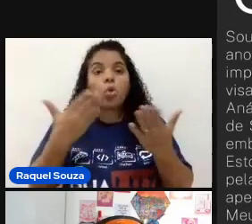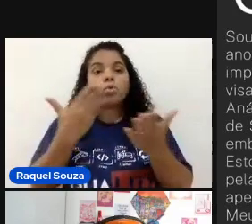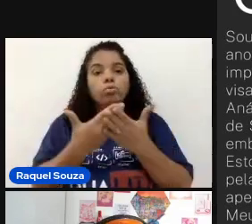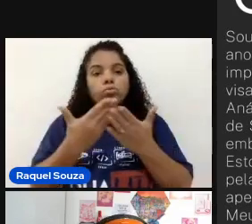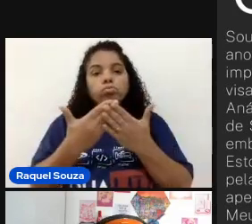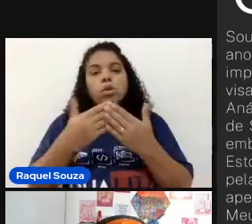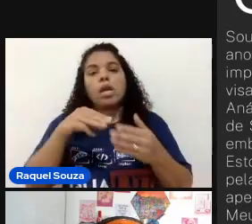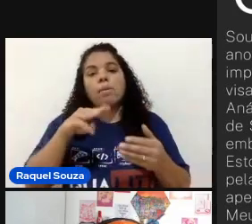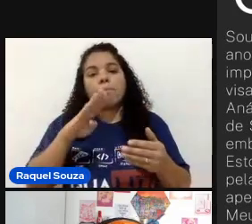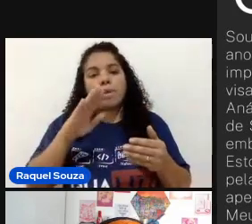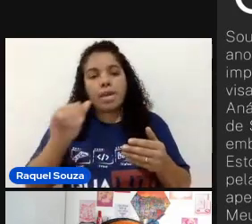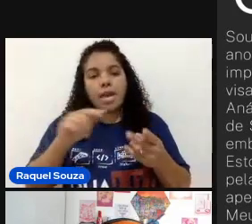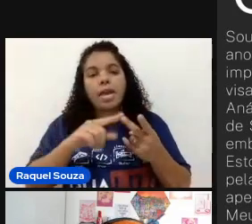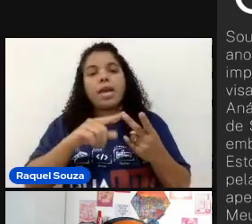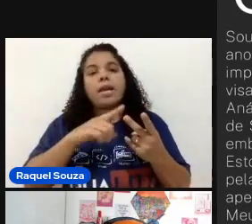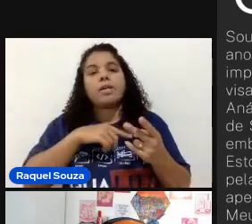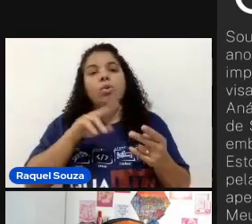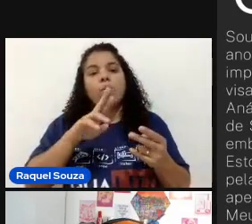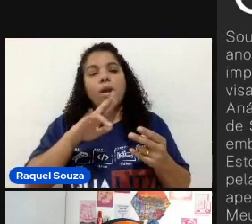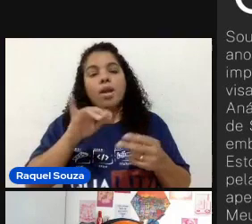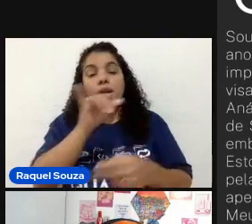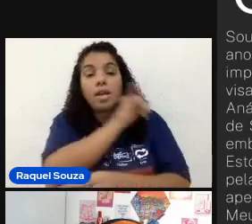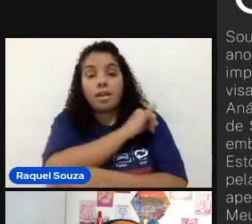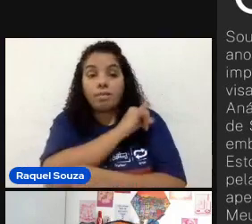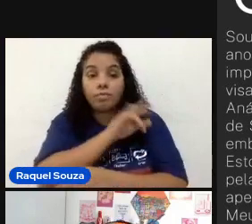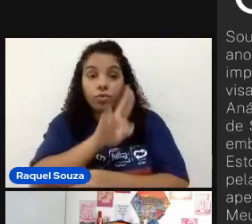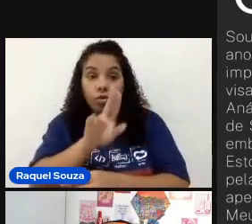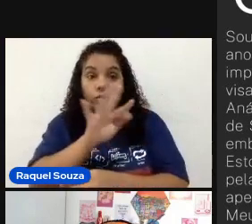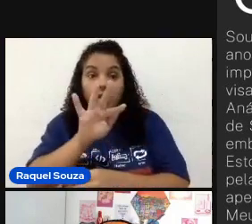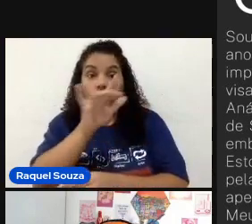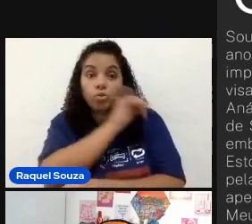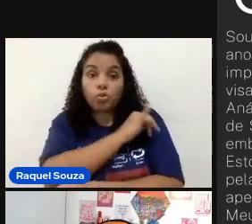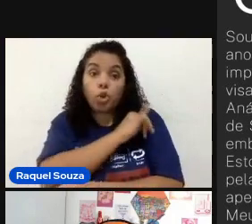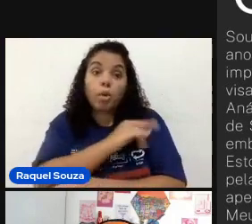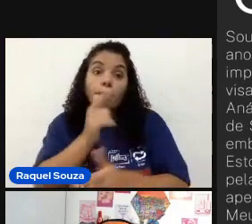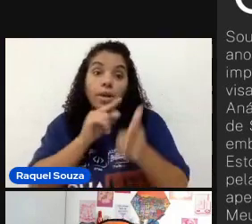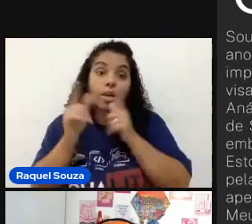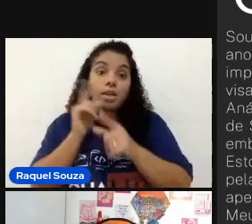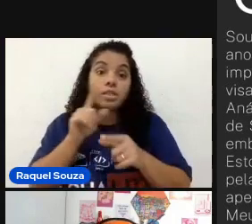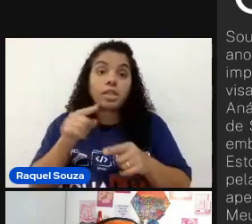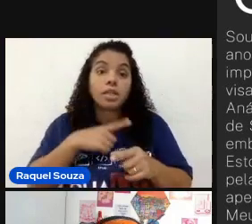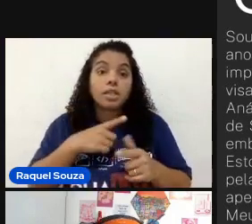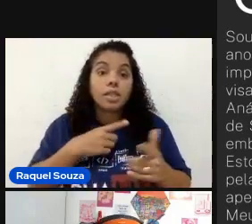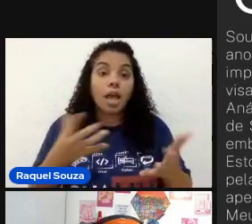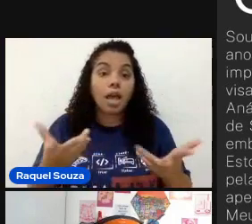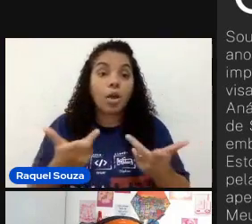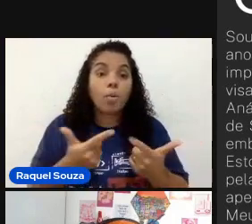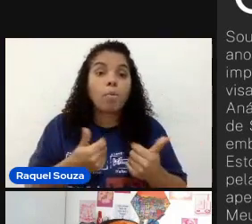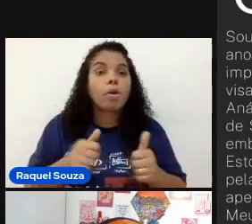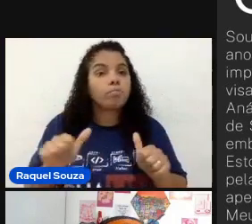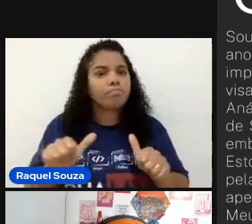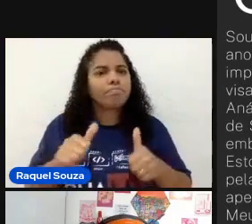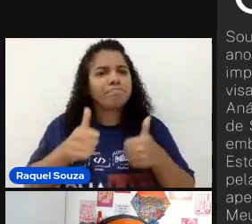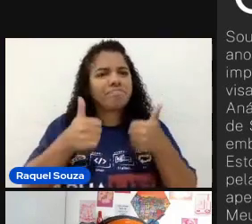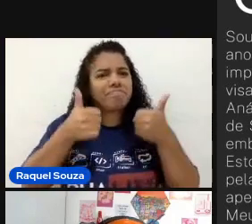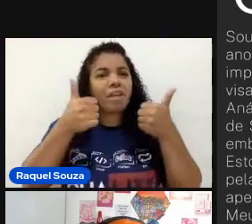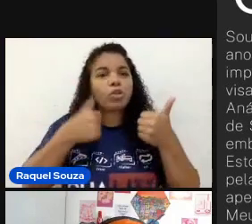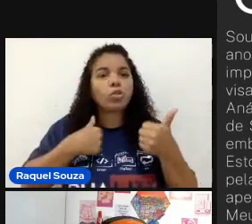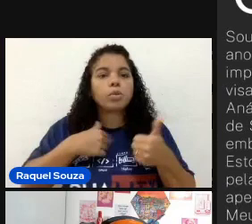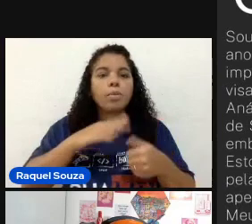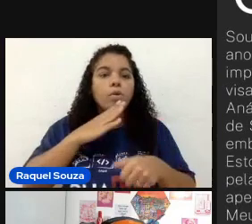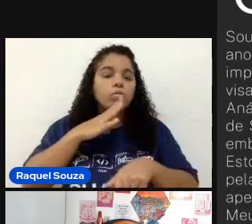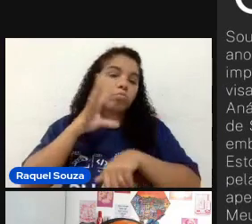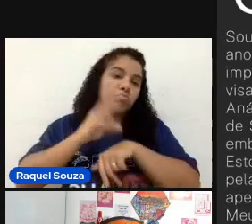pela UFRJ. Isso para que eu consiga ter ali um aprimoramento desses meus